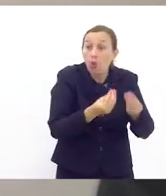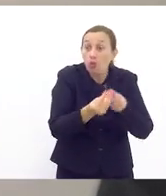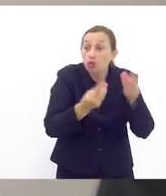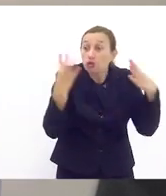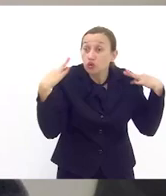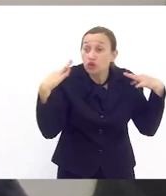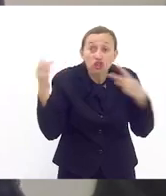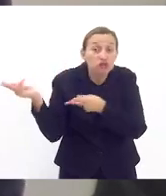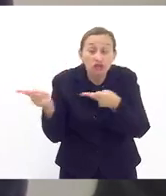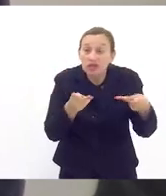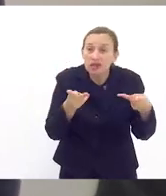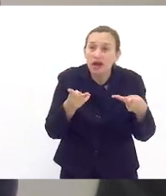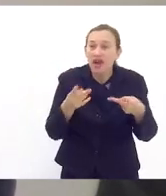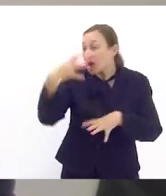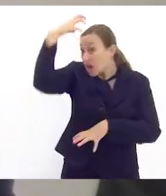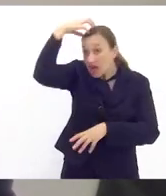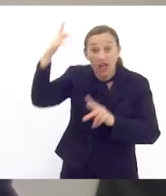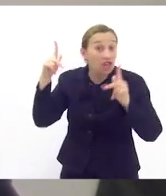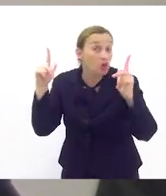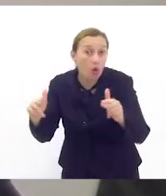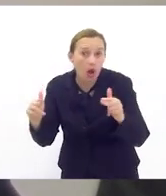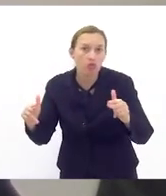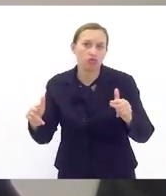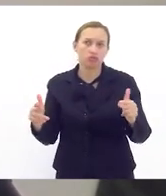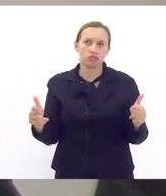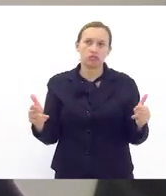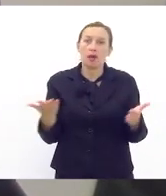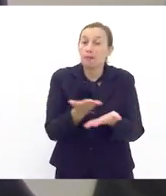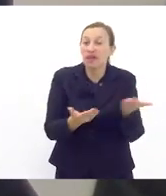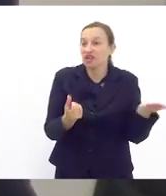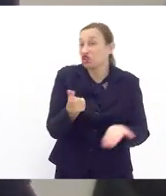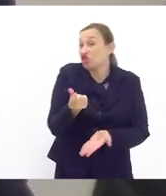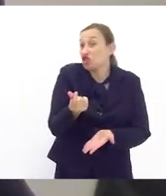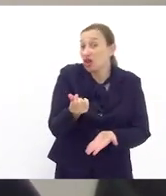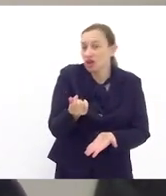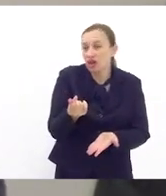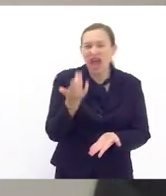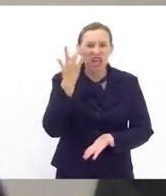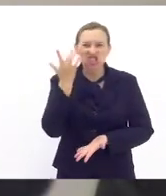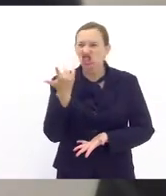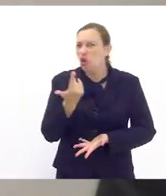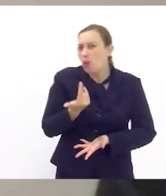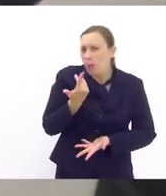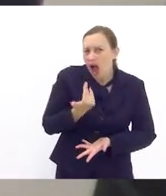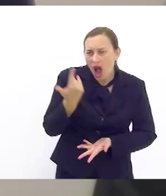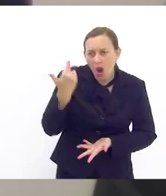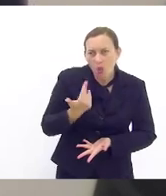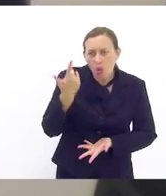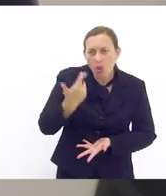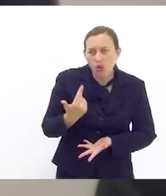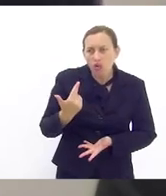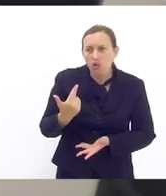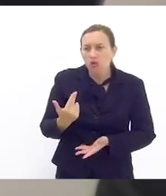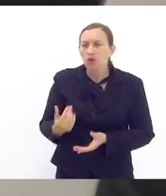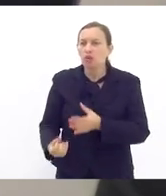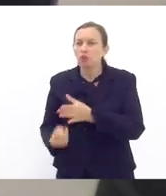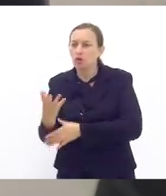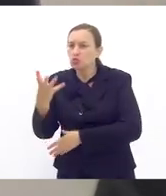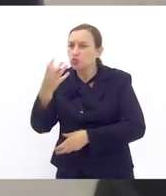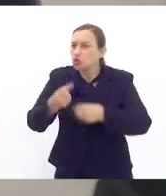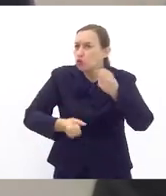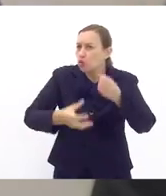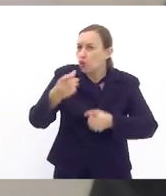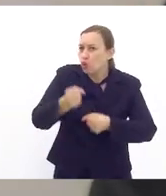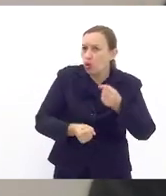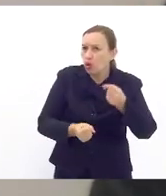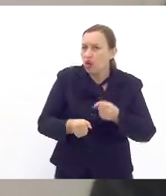Angra dos Reis é a mesma coisa eles devem achar normal o produtor de leite como foi o exemplo